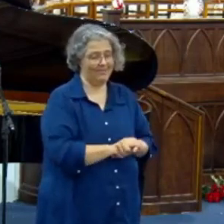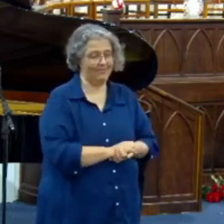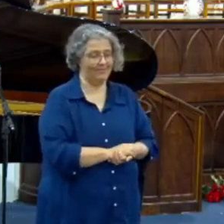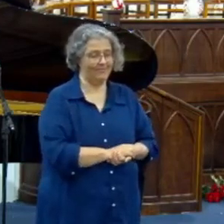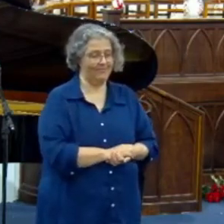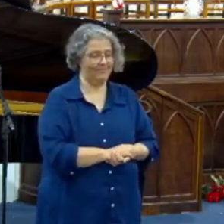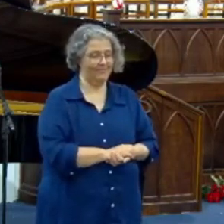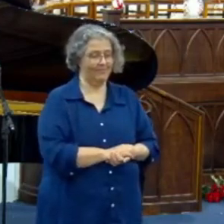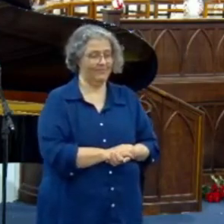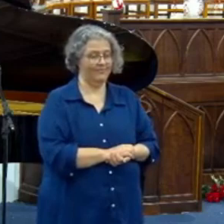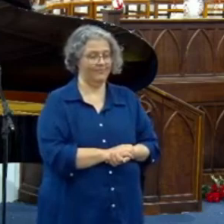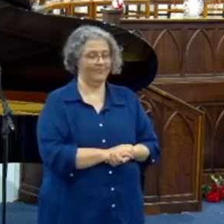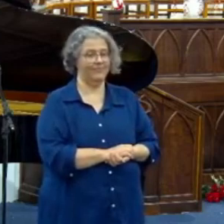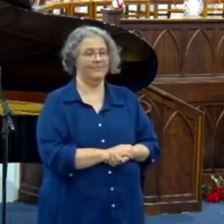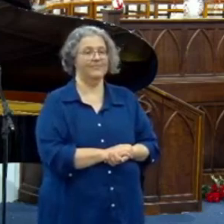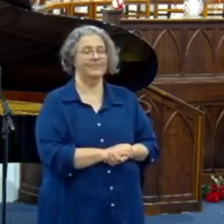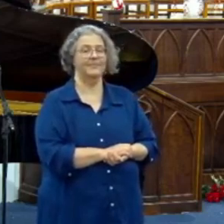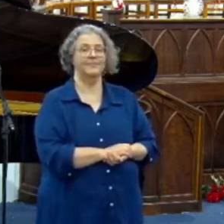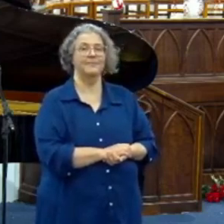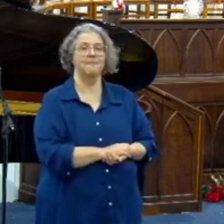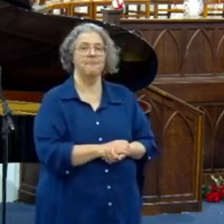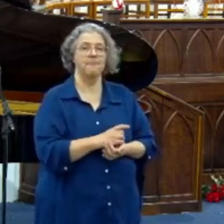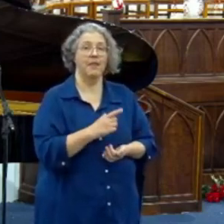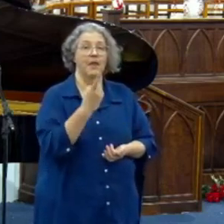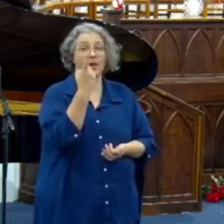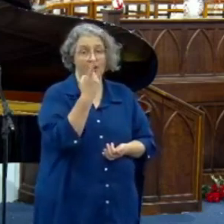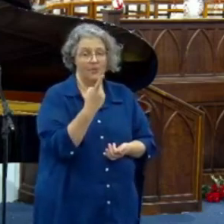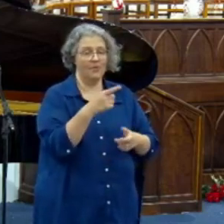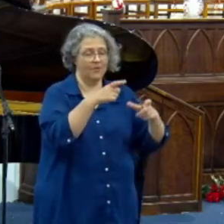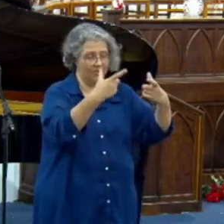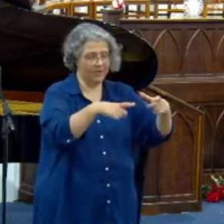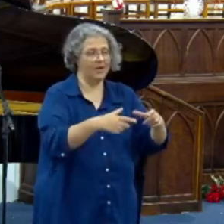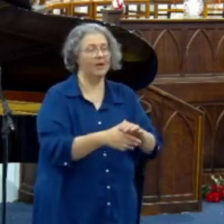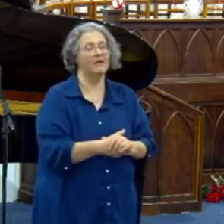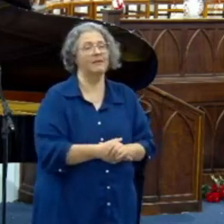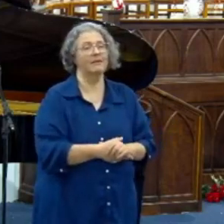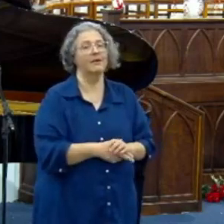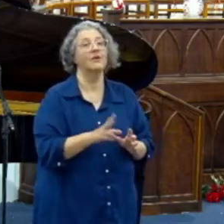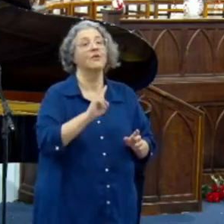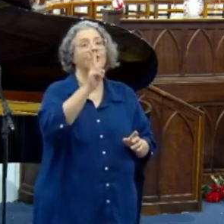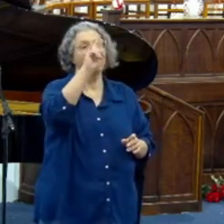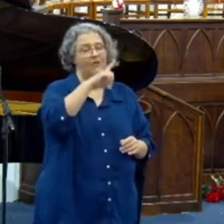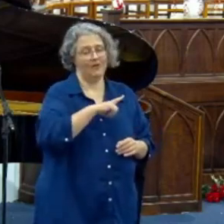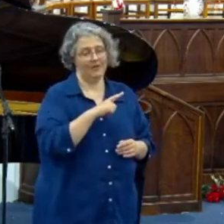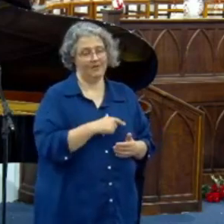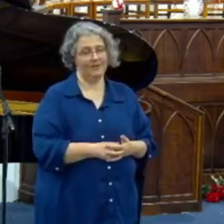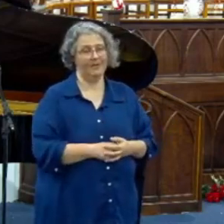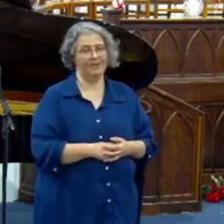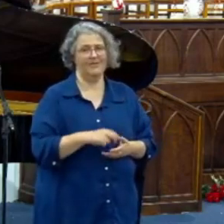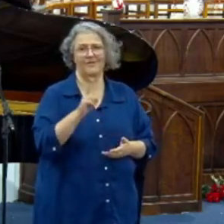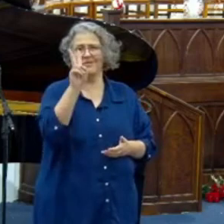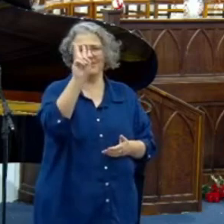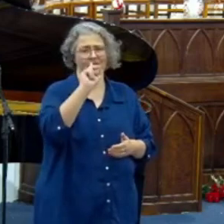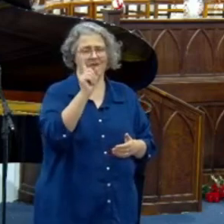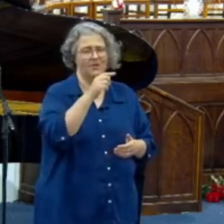coisa. Existe um lugar, existe um valor, mas ele não é valor de